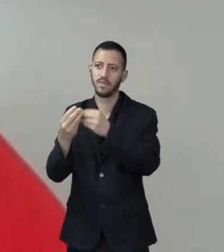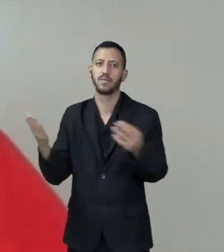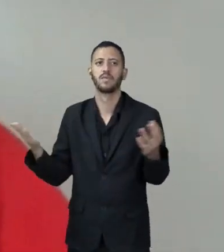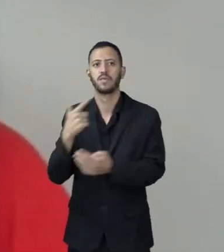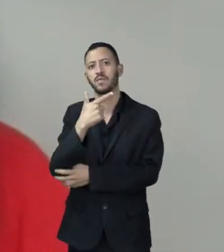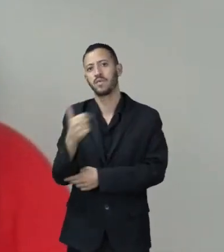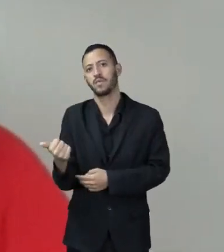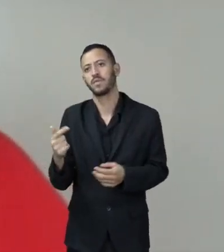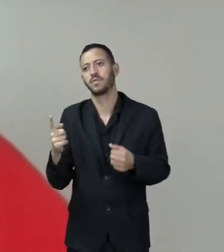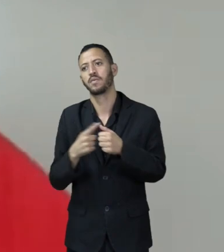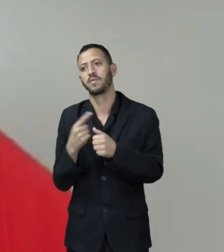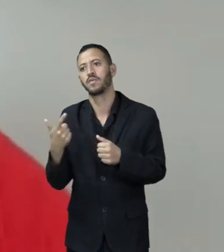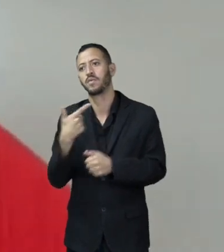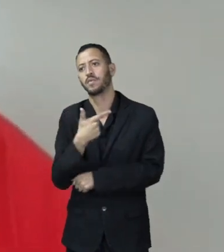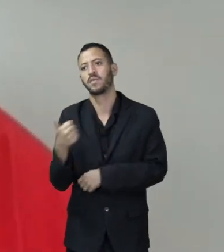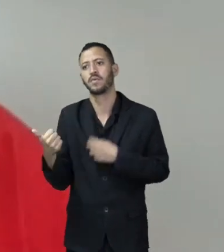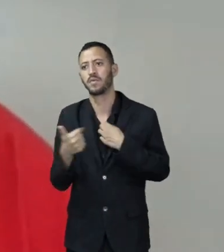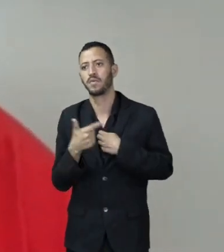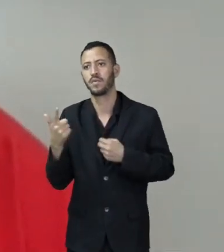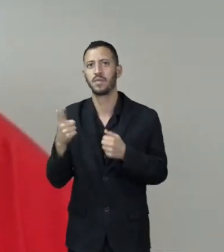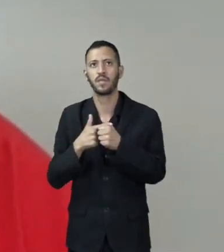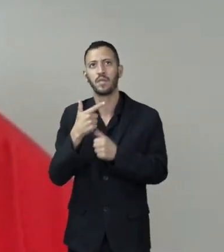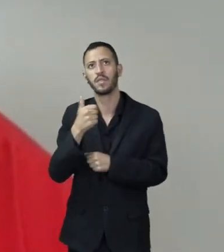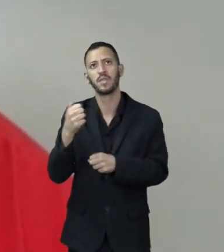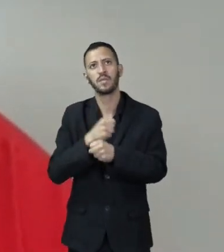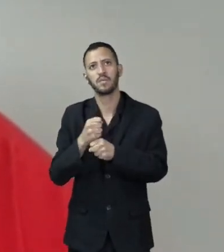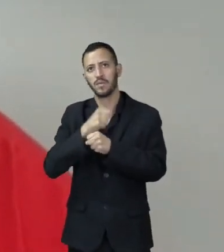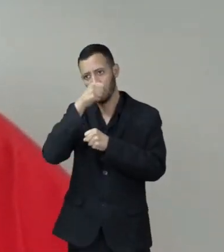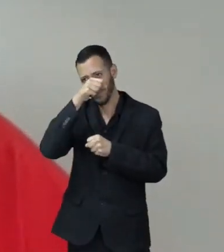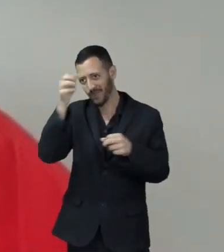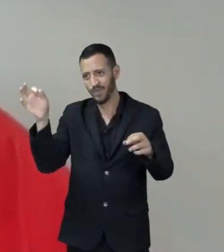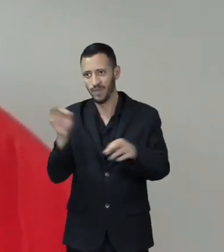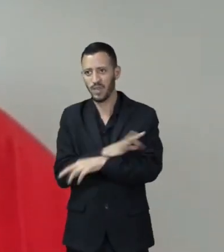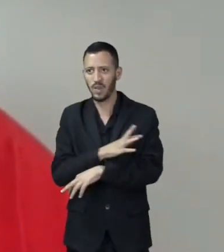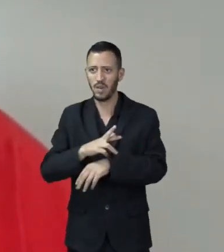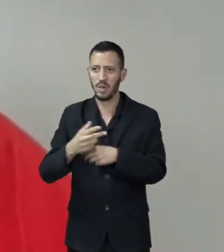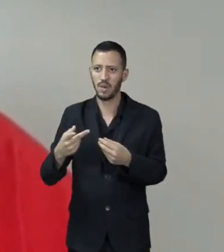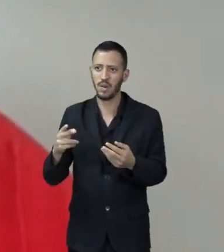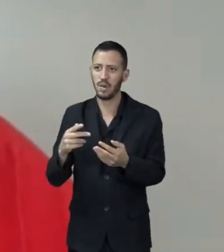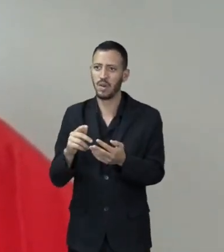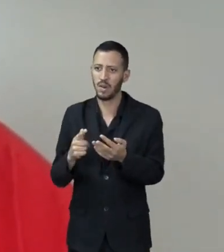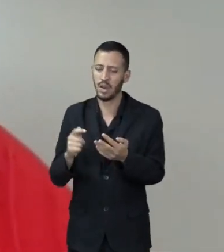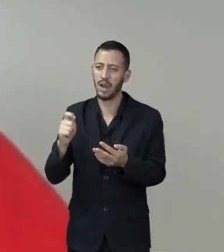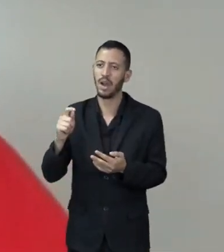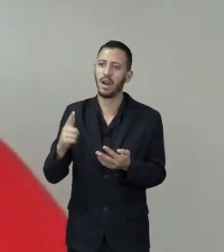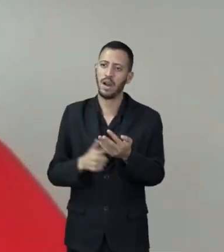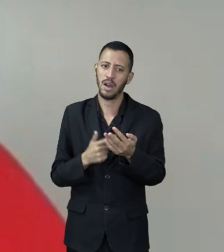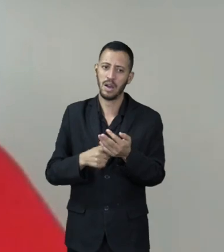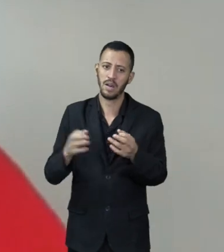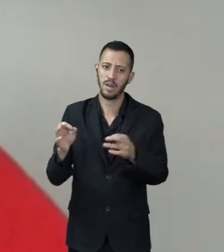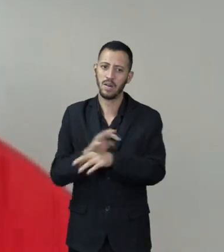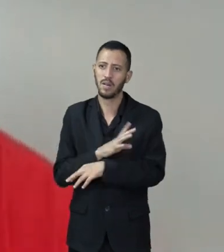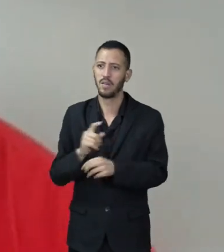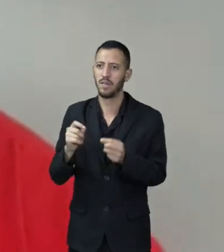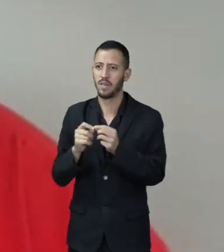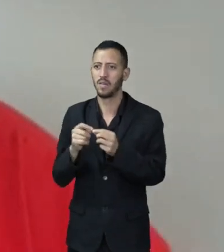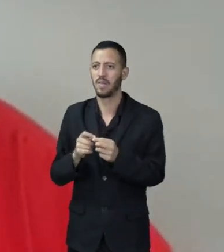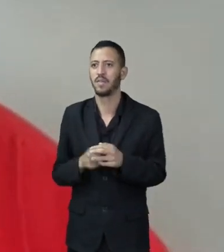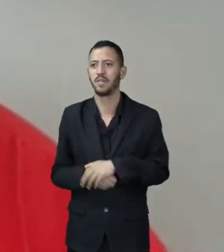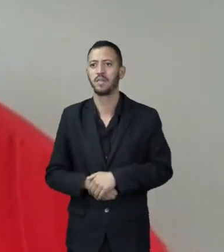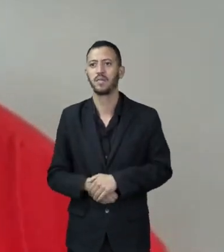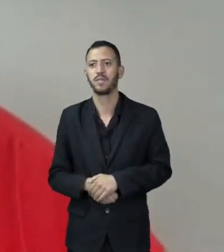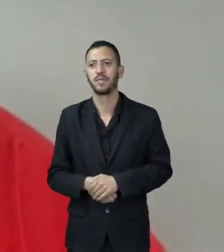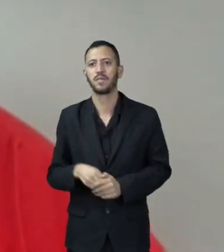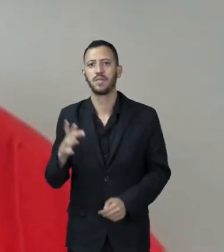21, a gente fez a coletânea dos 20, no 21º ano, a gente entrega esse monte de artigo lindo para sanar alguns gaps